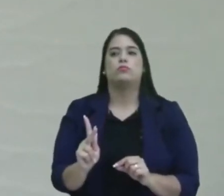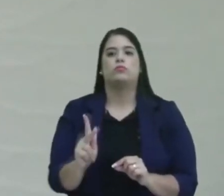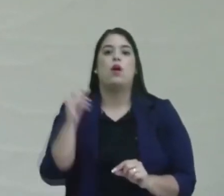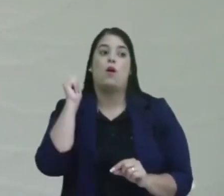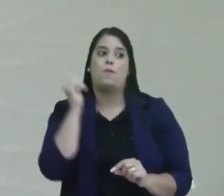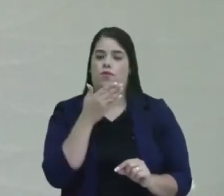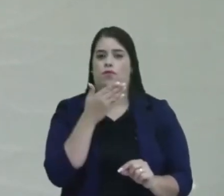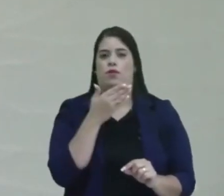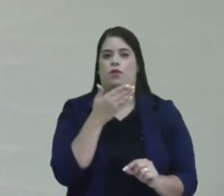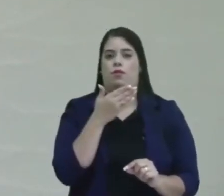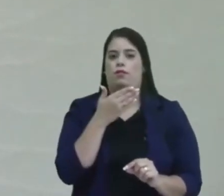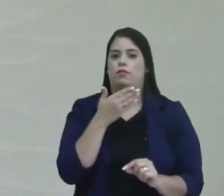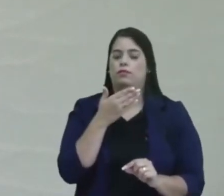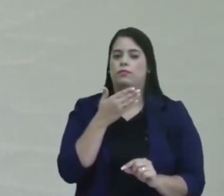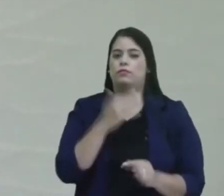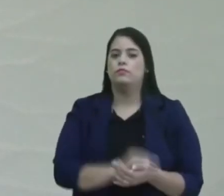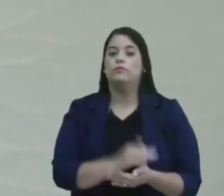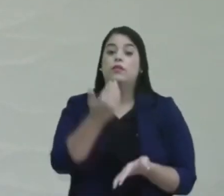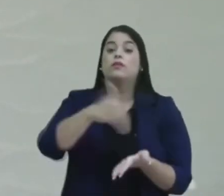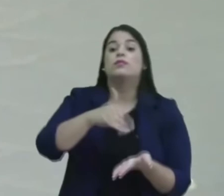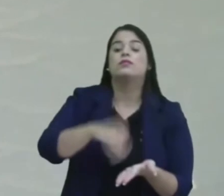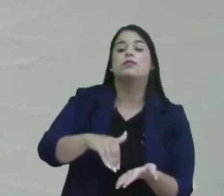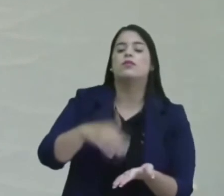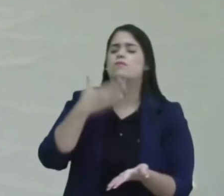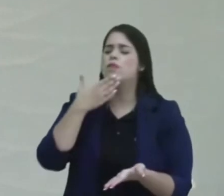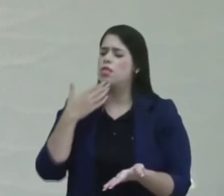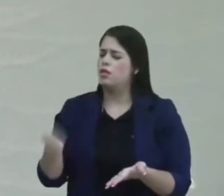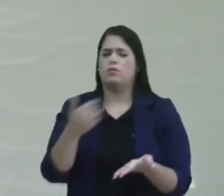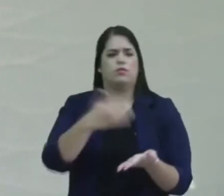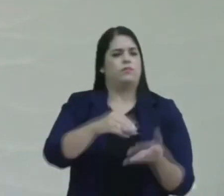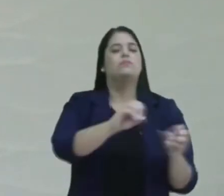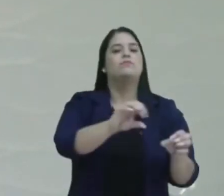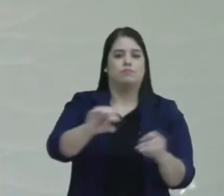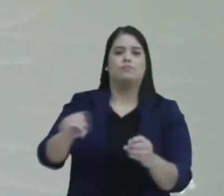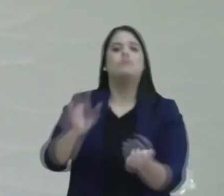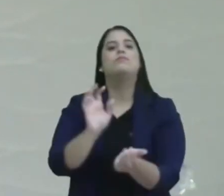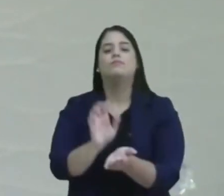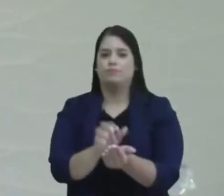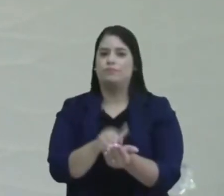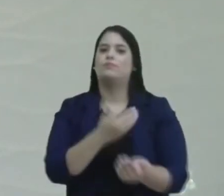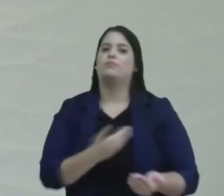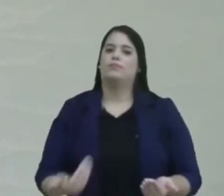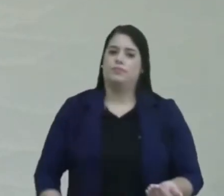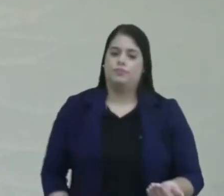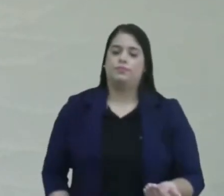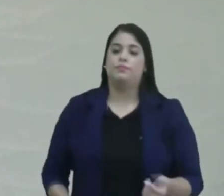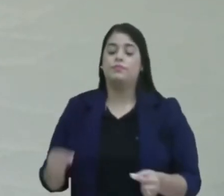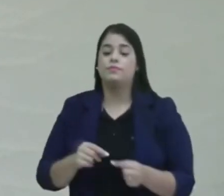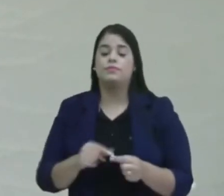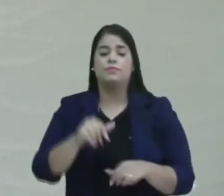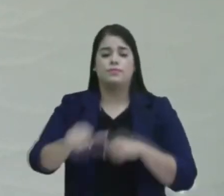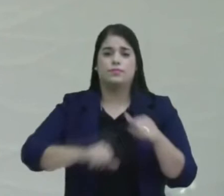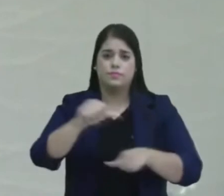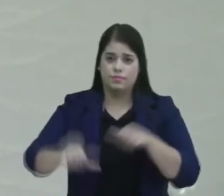ser professor, foi quando secretário, acredito que o melhor secretário de educação desse estado de Pernambuco, que fez a revolução